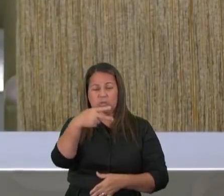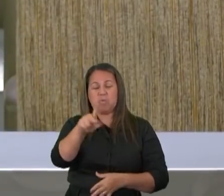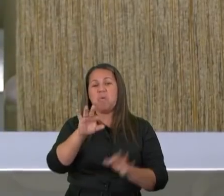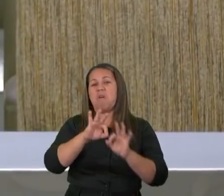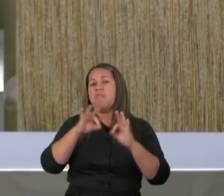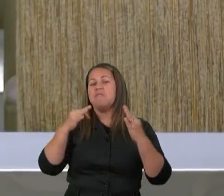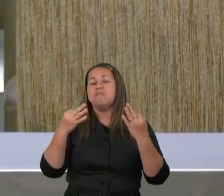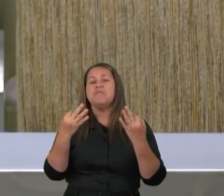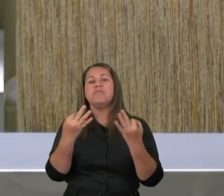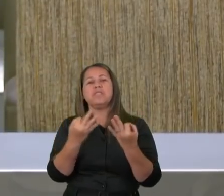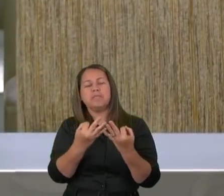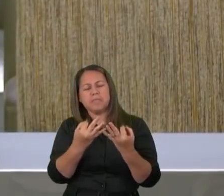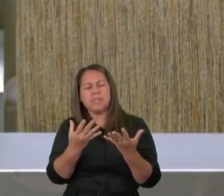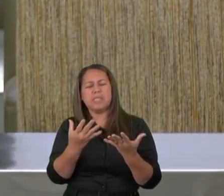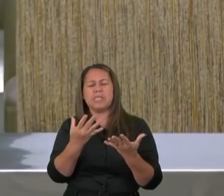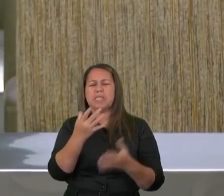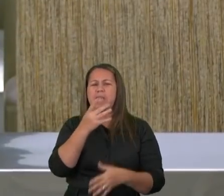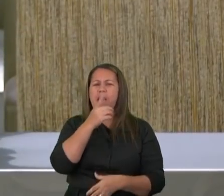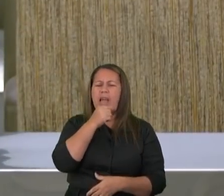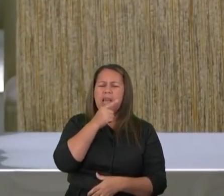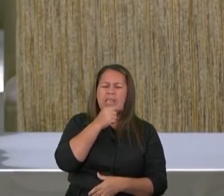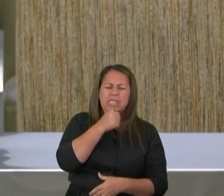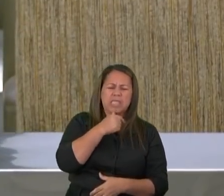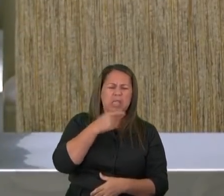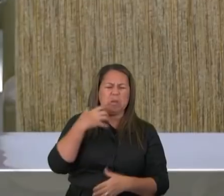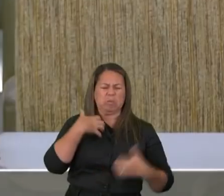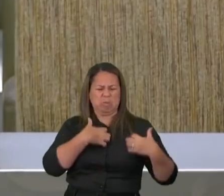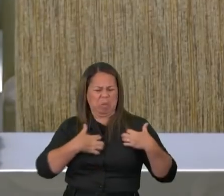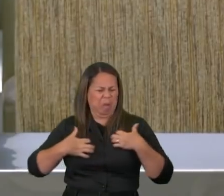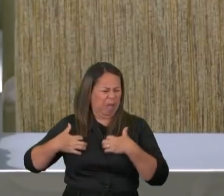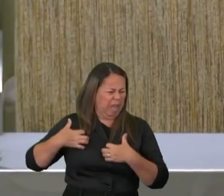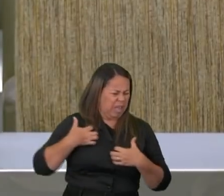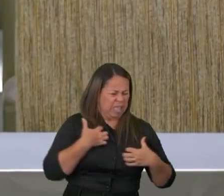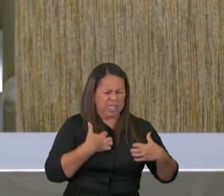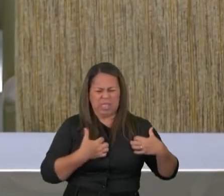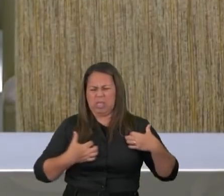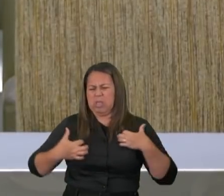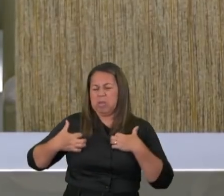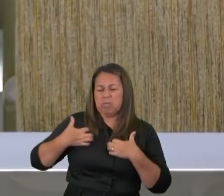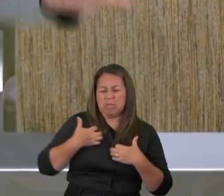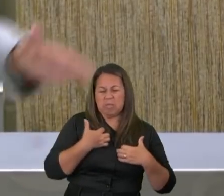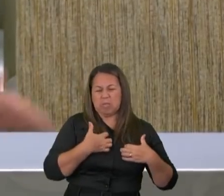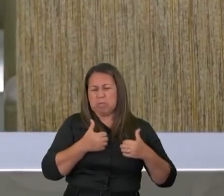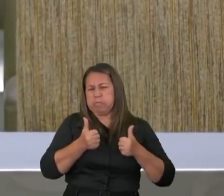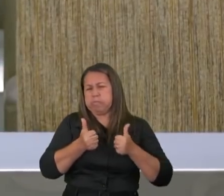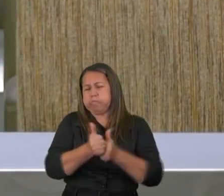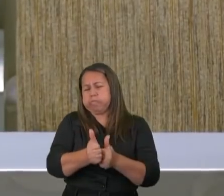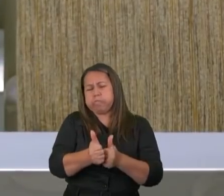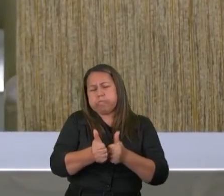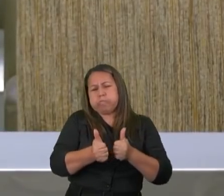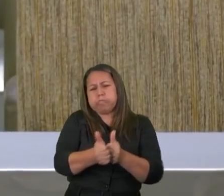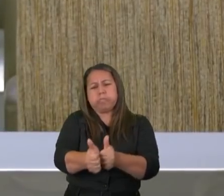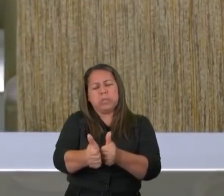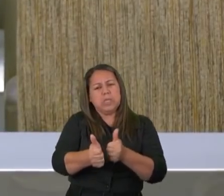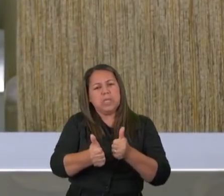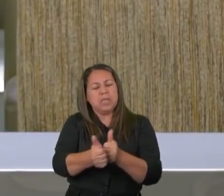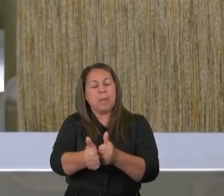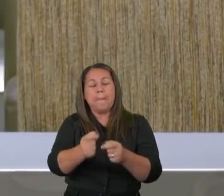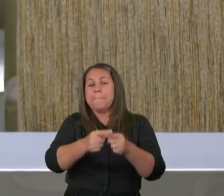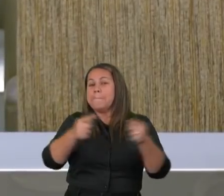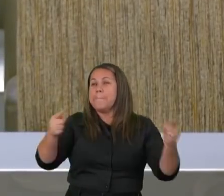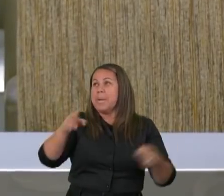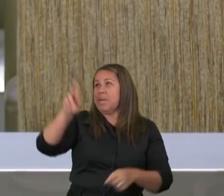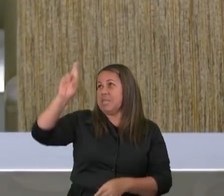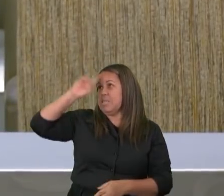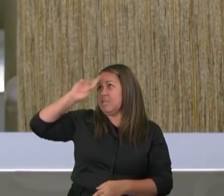família. As águas impetuosas estão vindo em tua perseguição, mas assim te